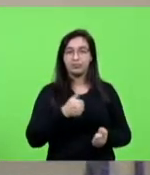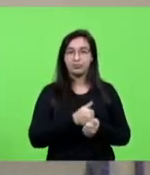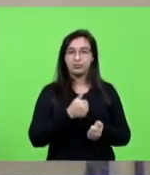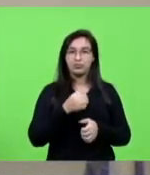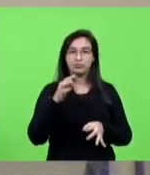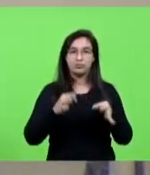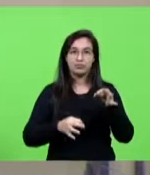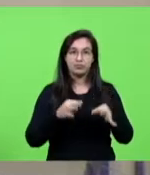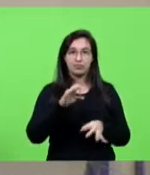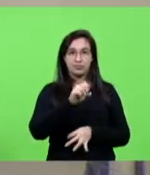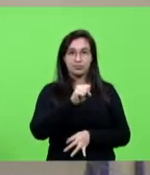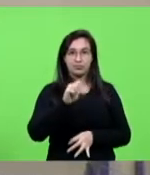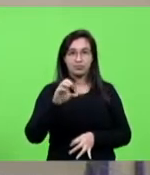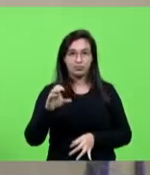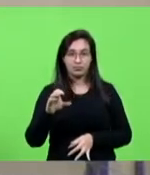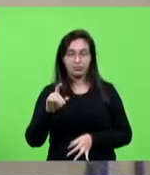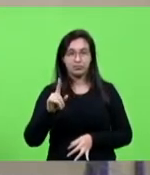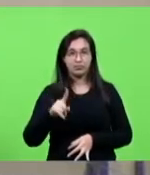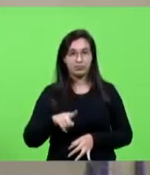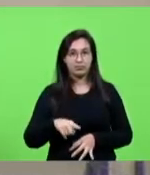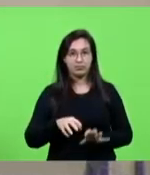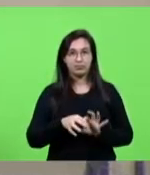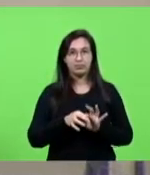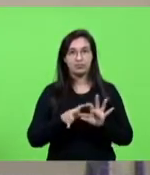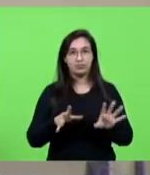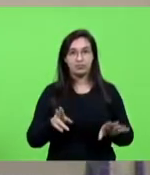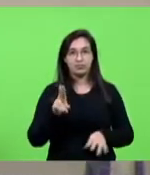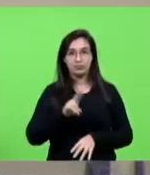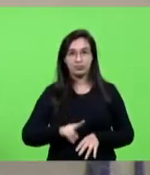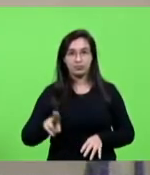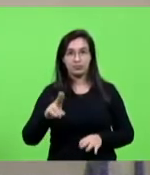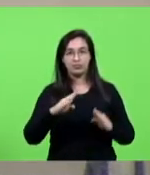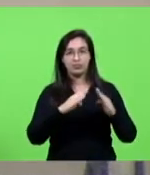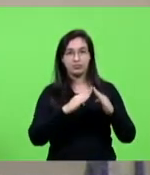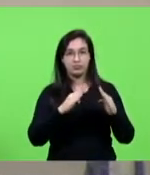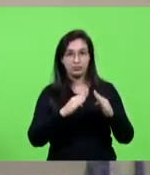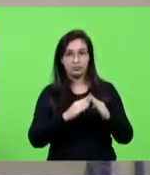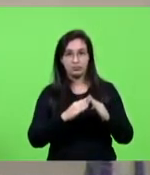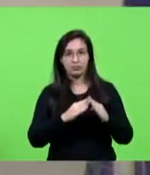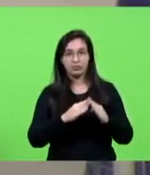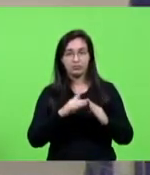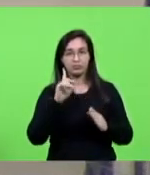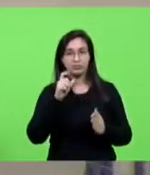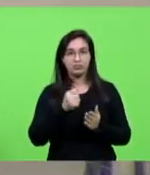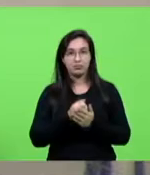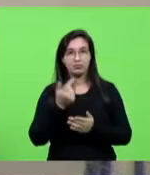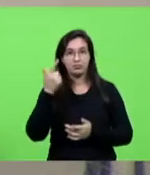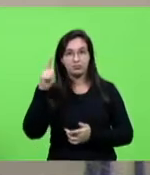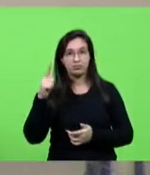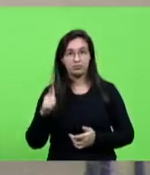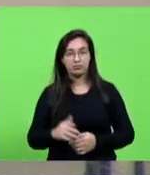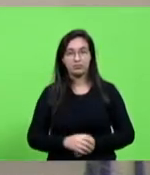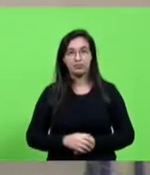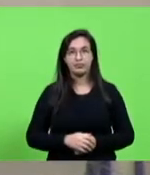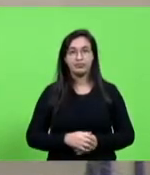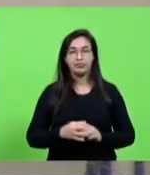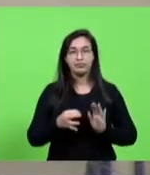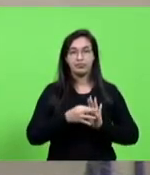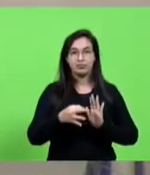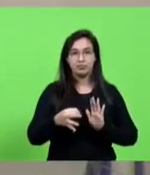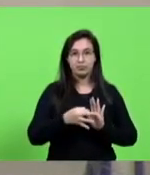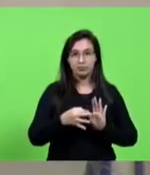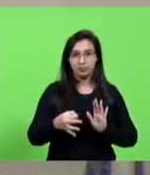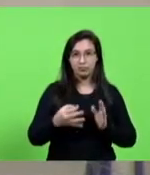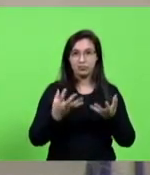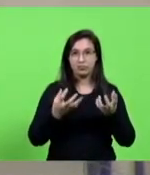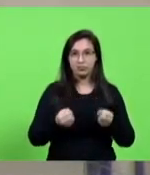Catarina, dispõe sobre a concessão de uso de imóvel que especifica e adota outras providências. Com pareceres favoráveis das